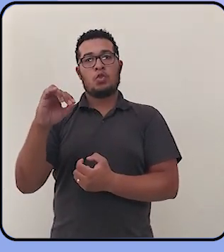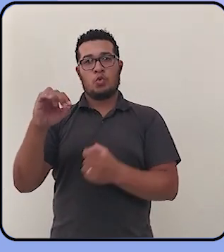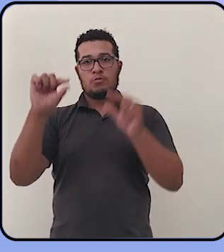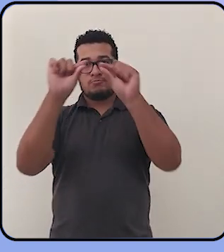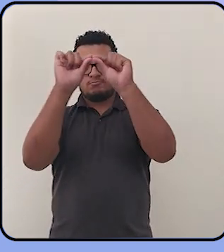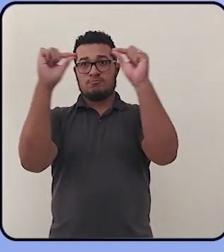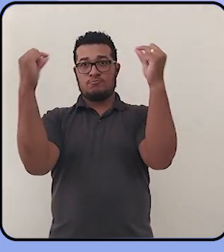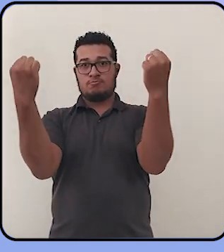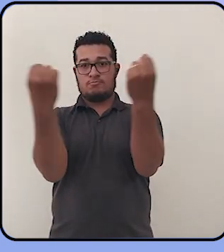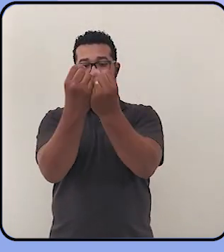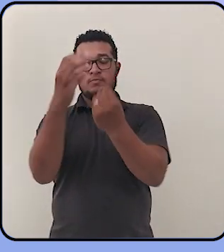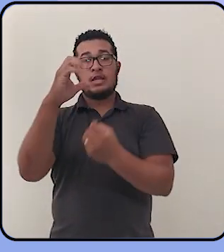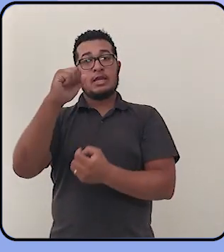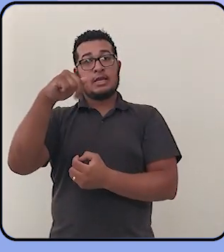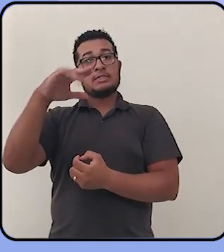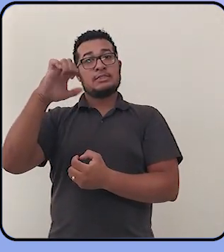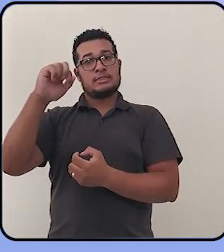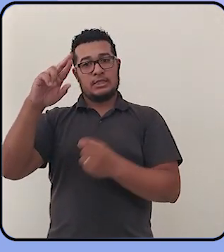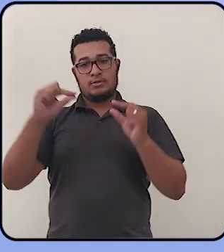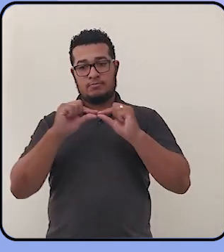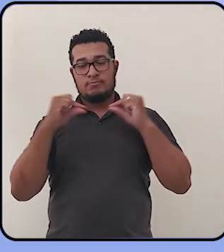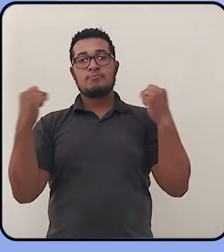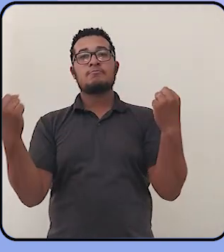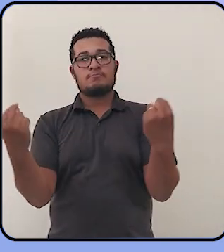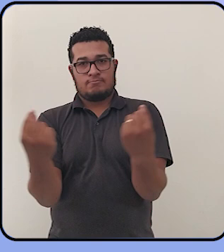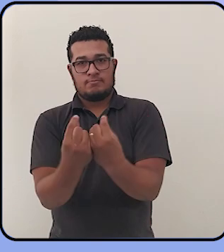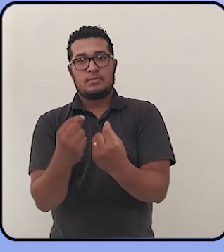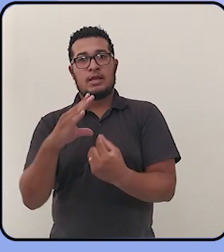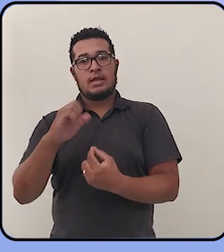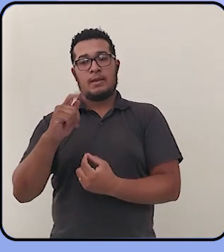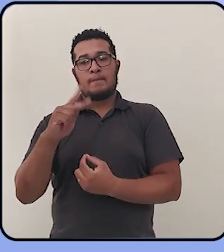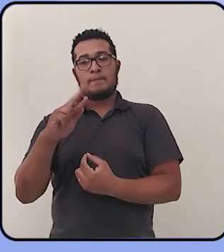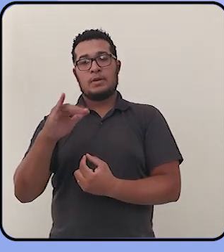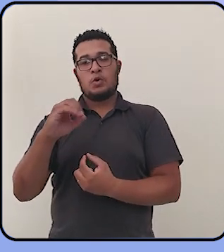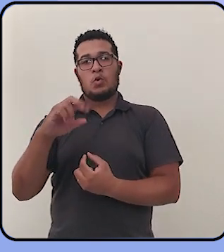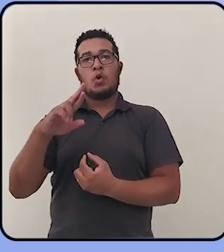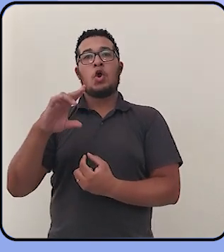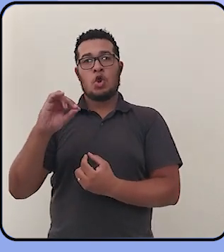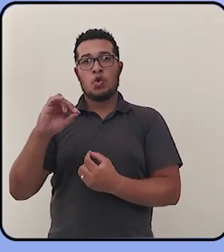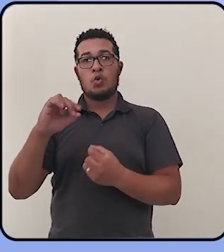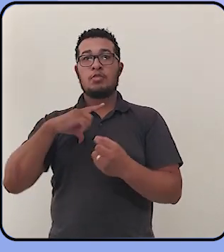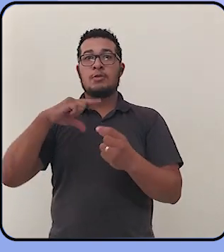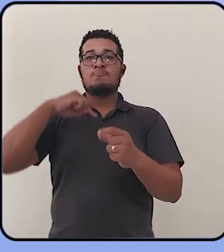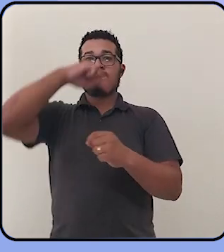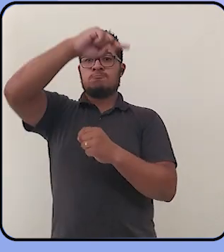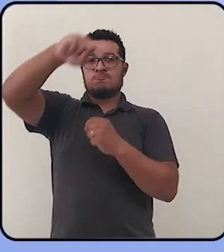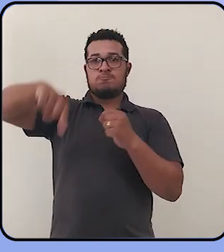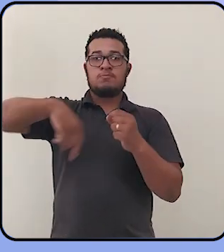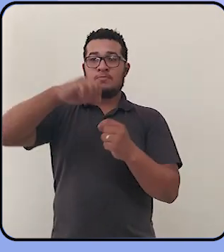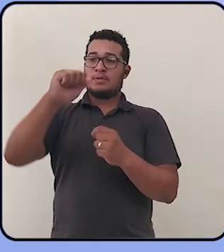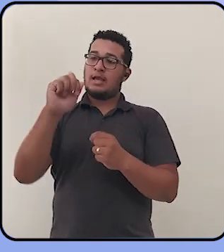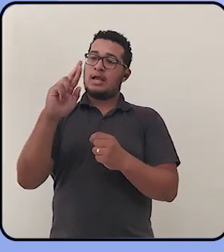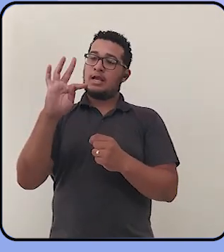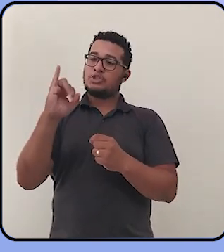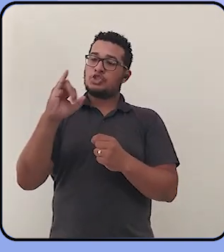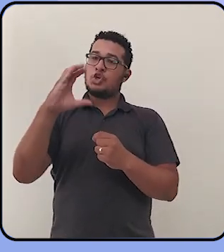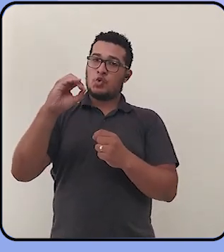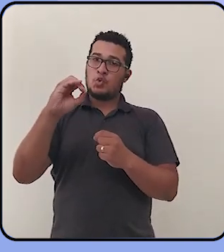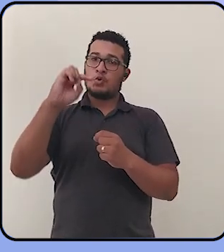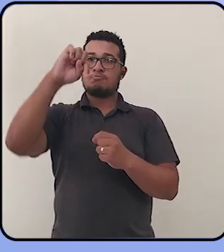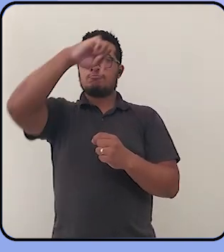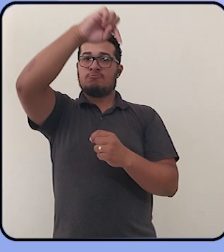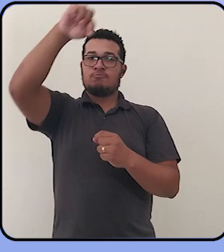Câncer, o Trópico de Capricórnio, o Círculo Polar Ártico e o Círculo Polar Antártico. Para